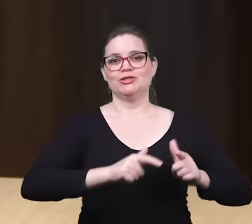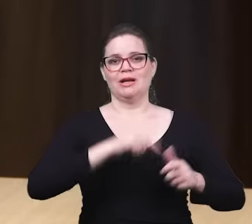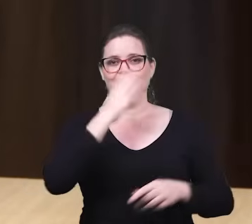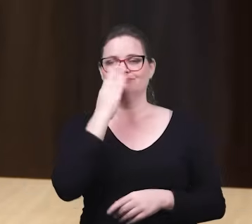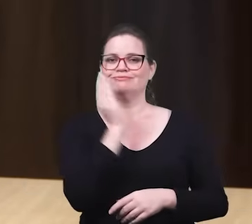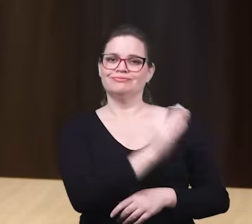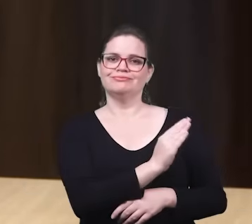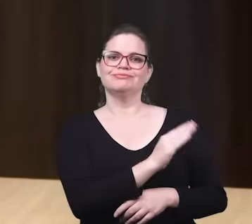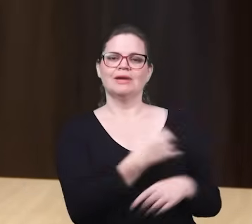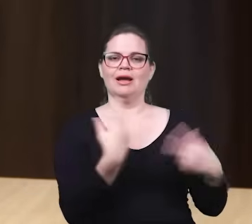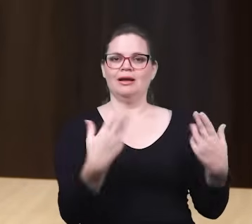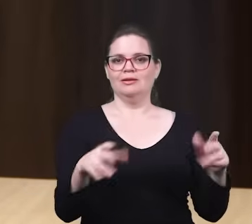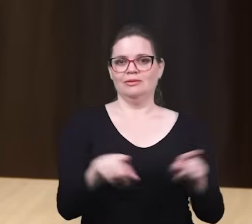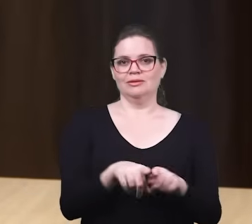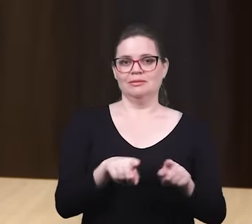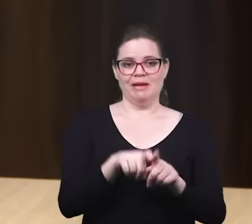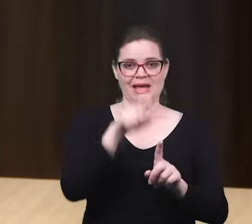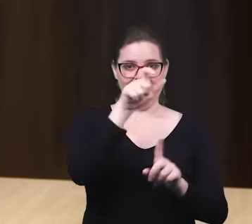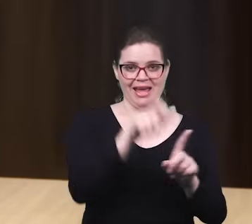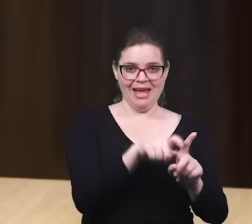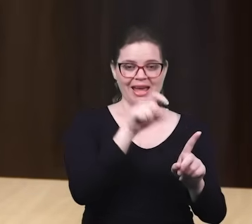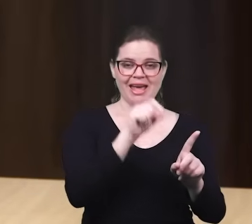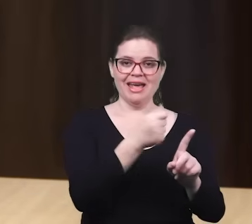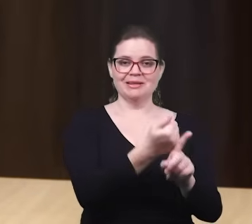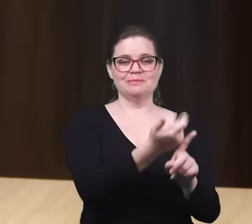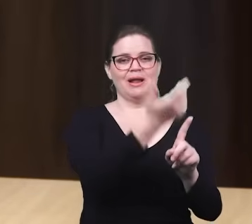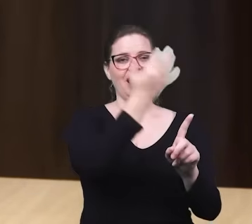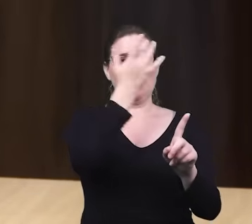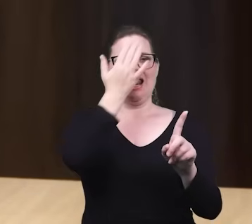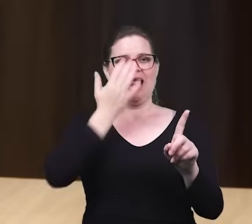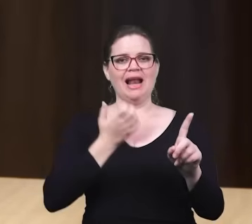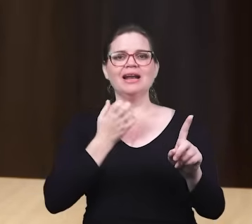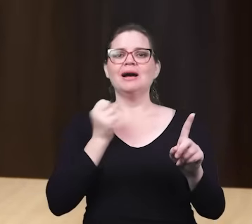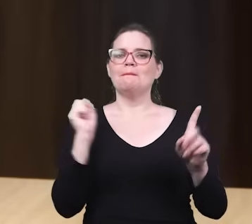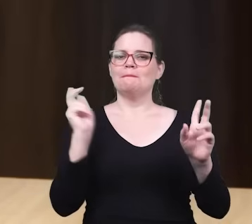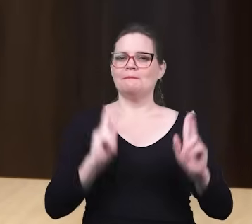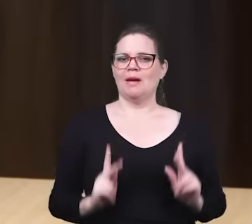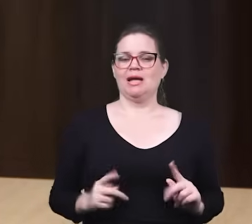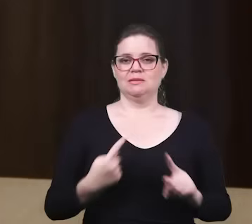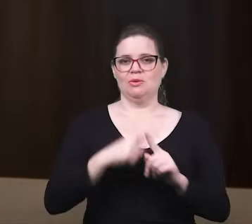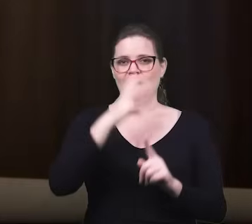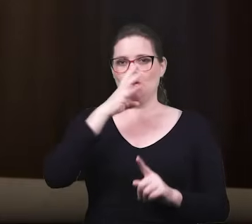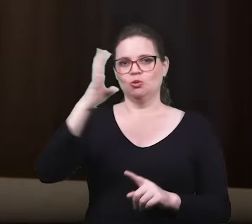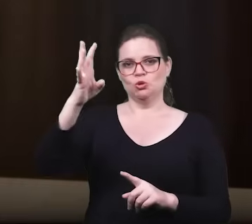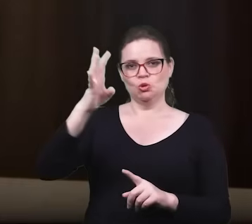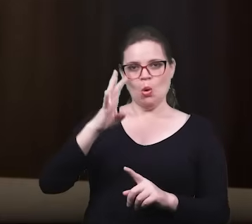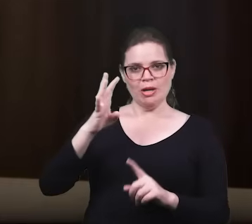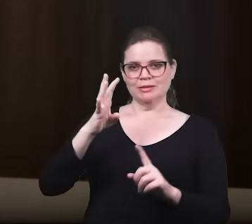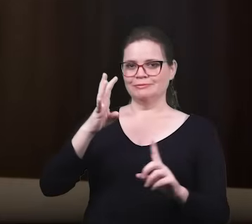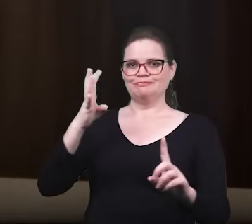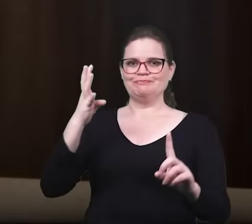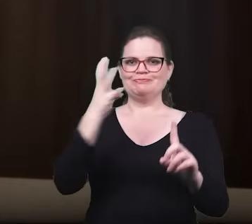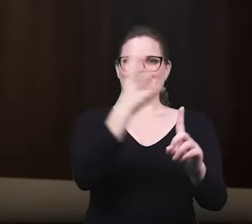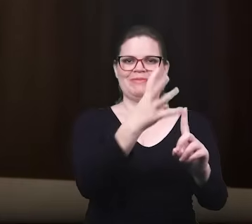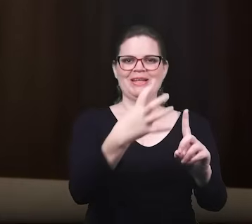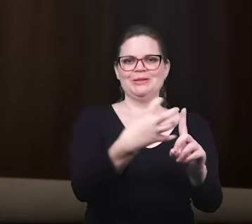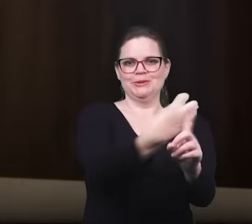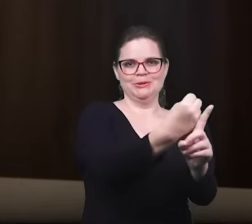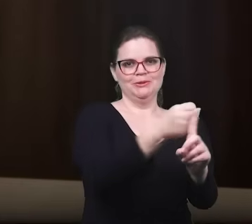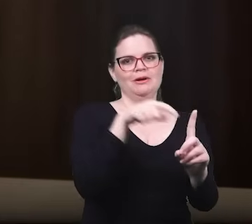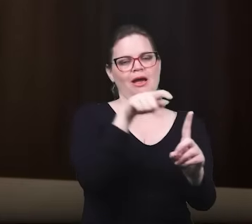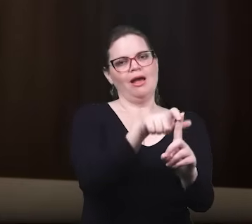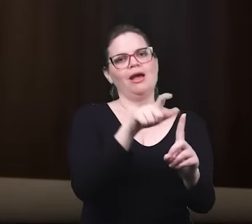nós fomos sarados. O castigo que nos traz a paz estava sobre ele. Então fica essa palavra para os